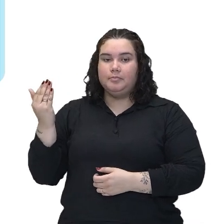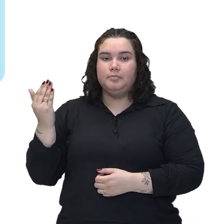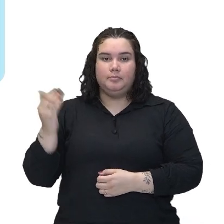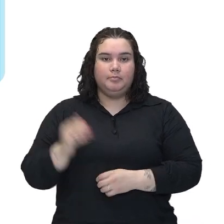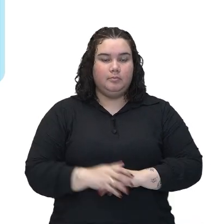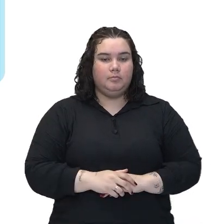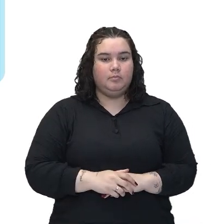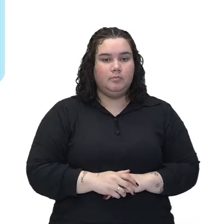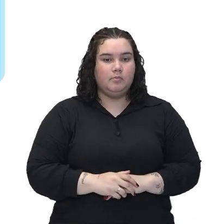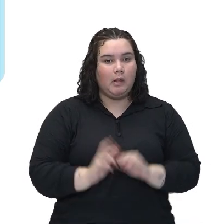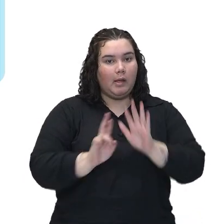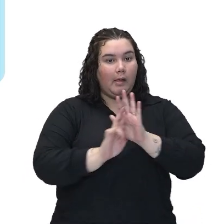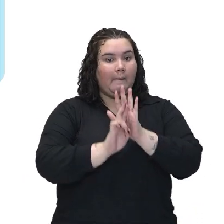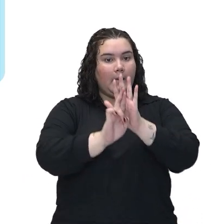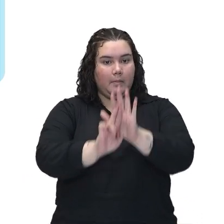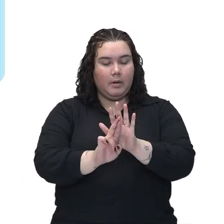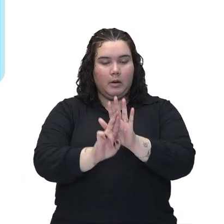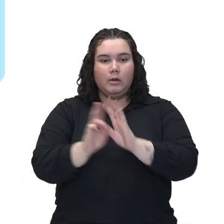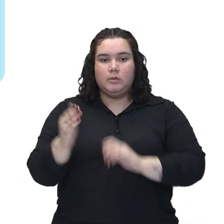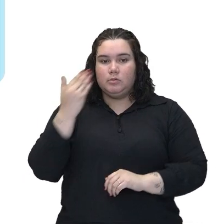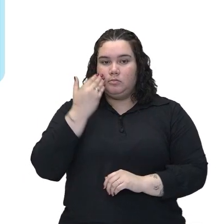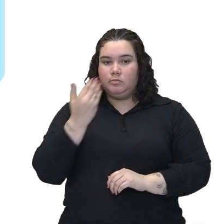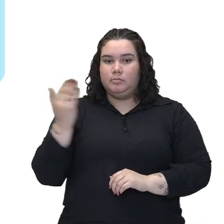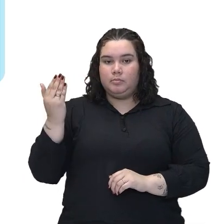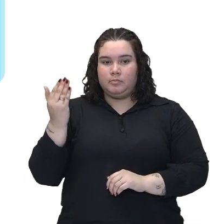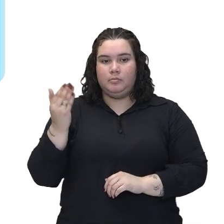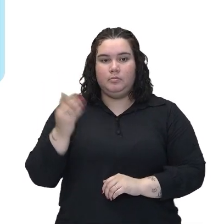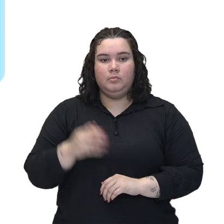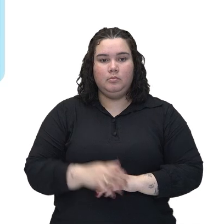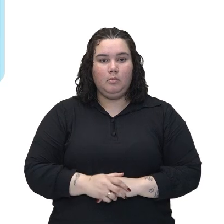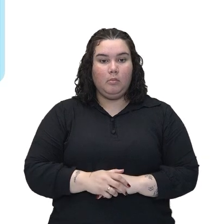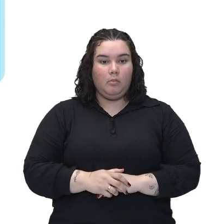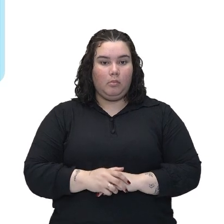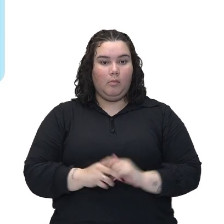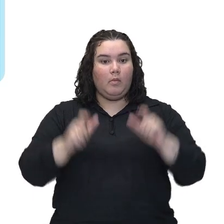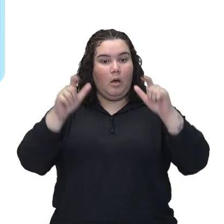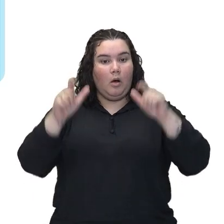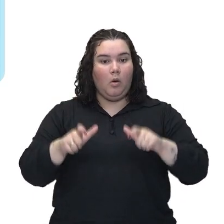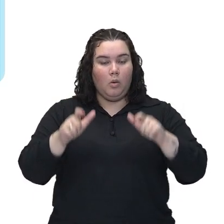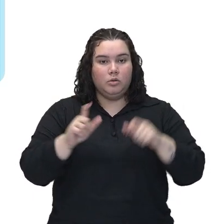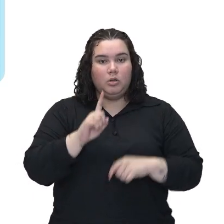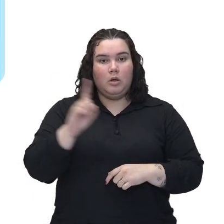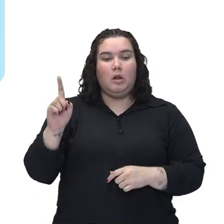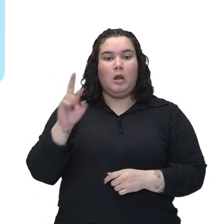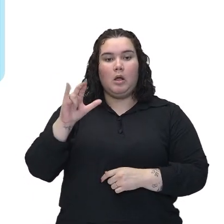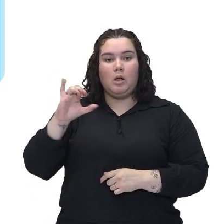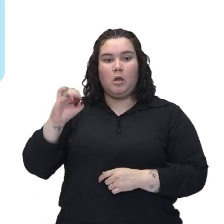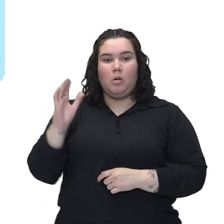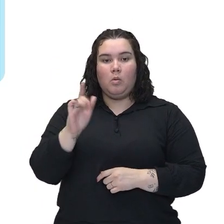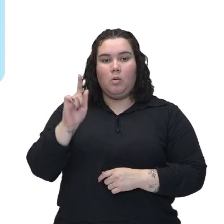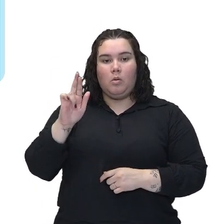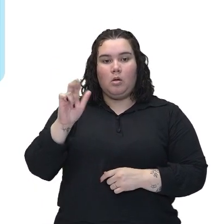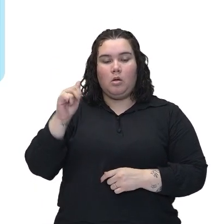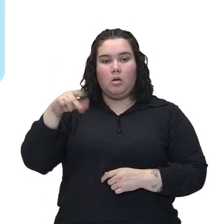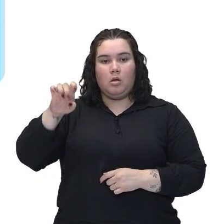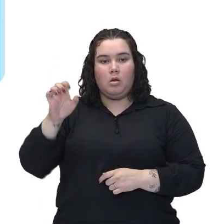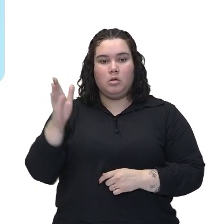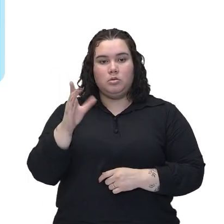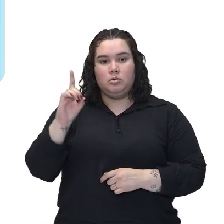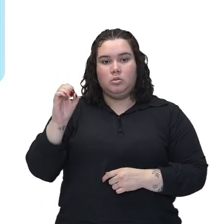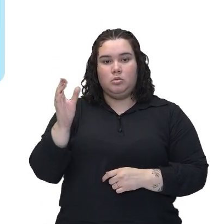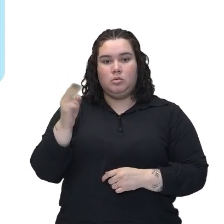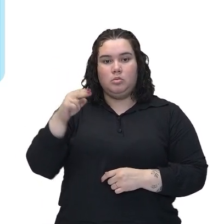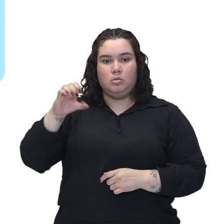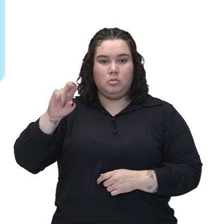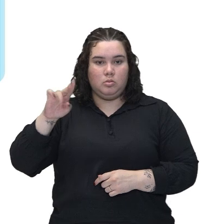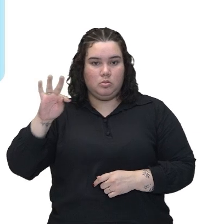imagens com representações, corais branqueados no litoral do Rio Grande do Norte em 2020. Aumento na ocorrência de ondas de calor será um dos